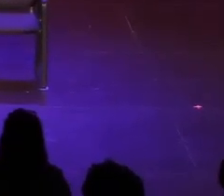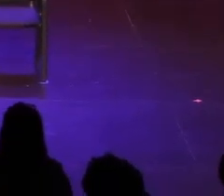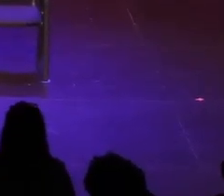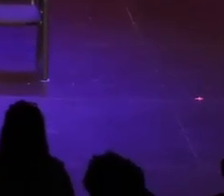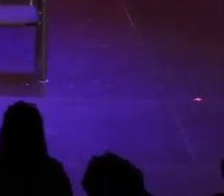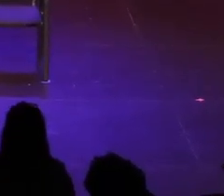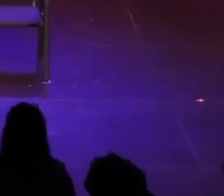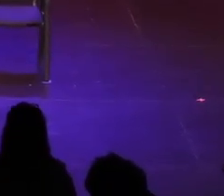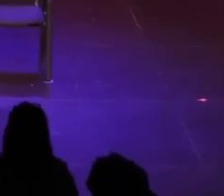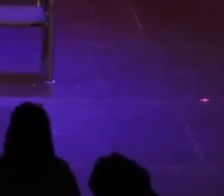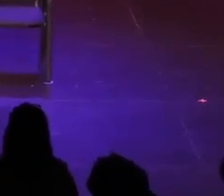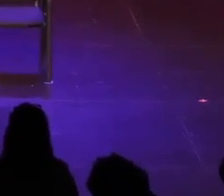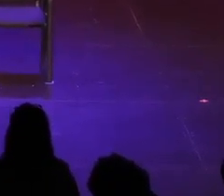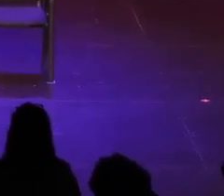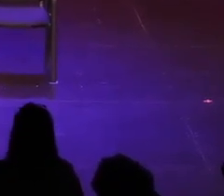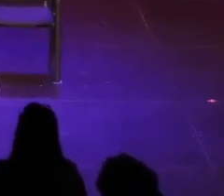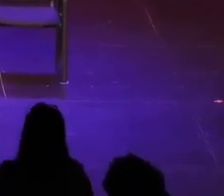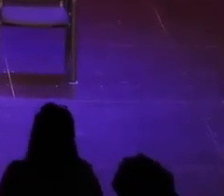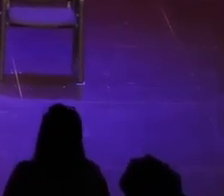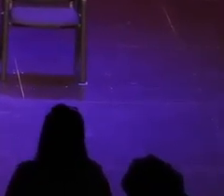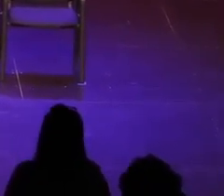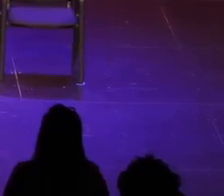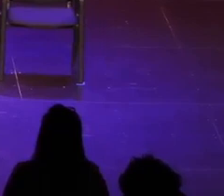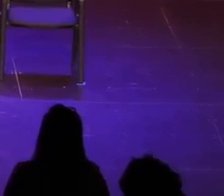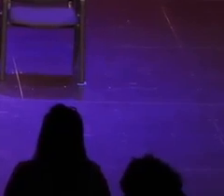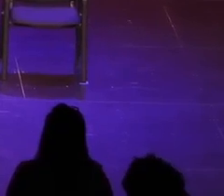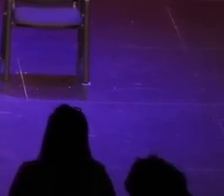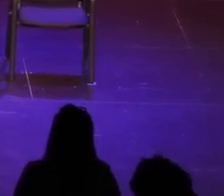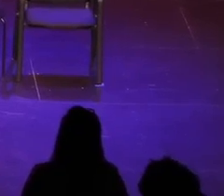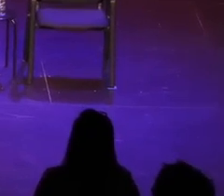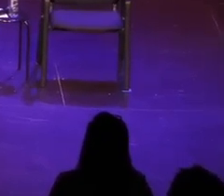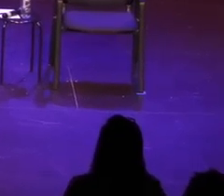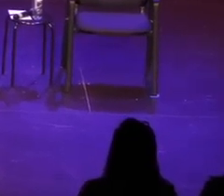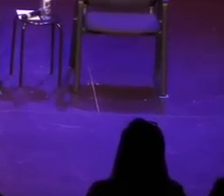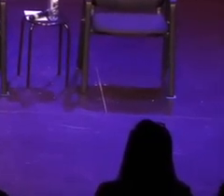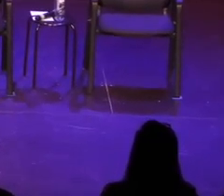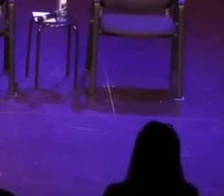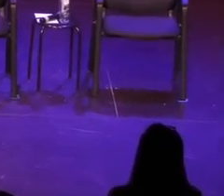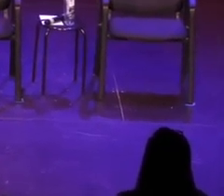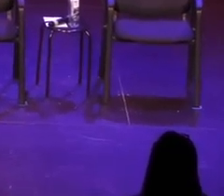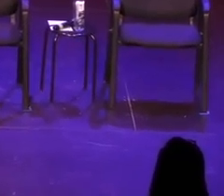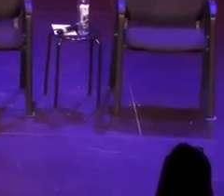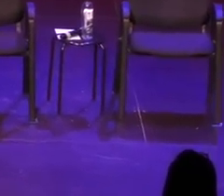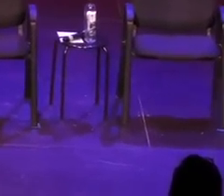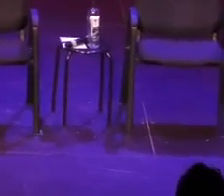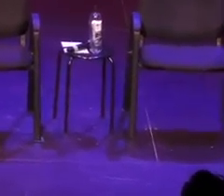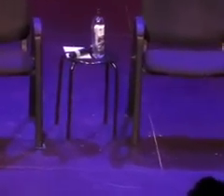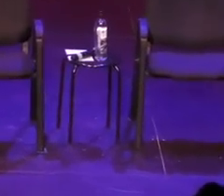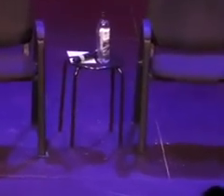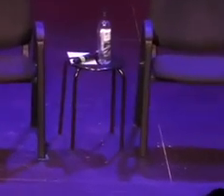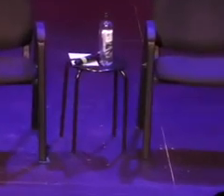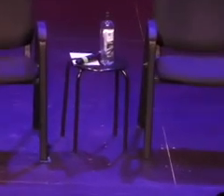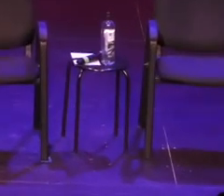desejo, com o diabo um dia, pantiga na boa, um dia, Cabo